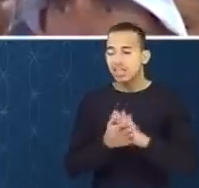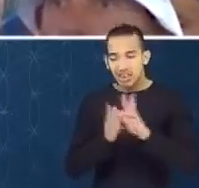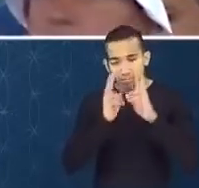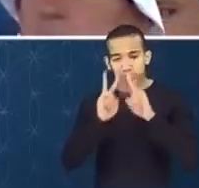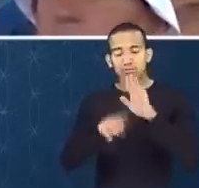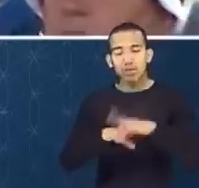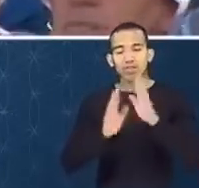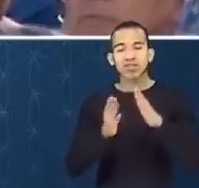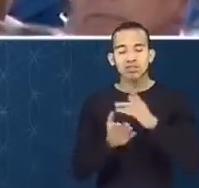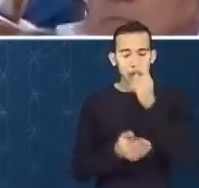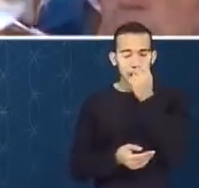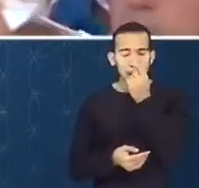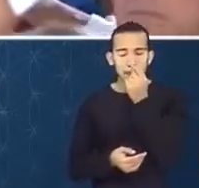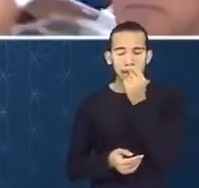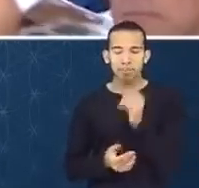até ele mesmo de orelhinha.